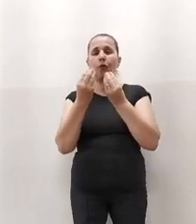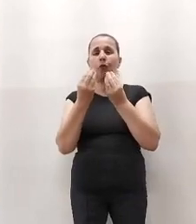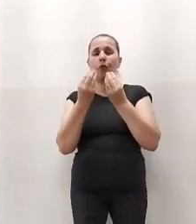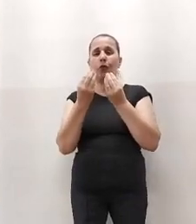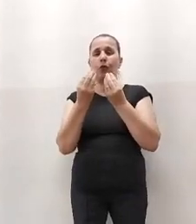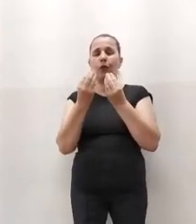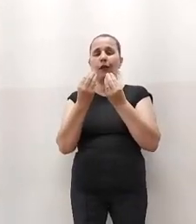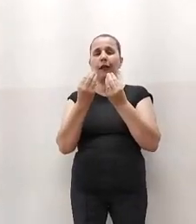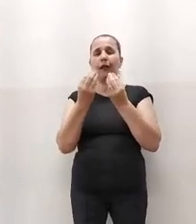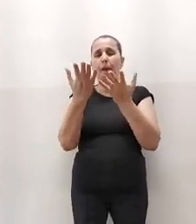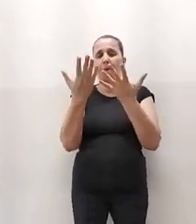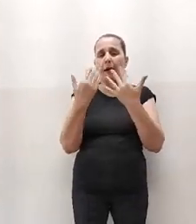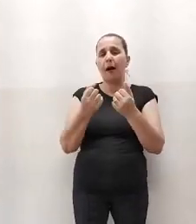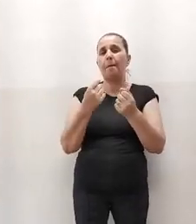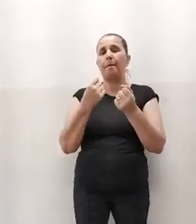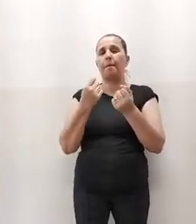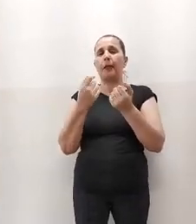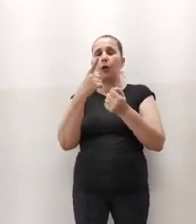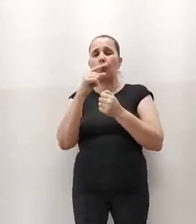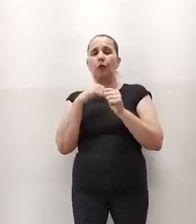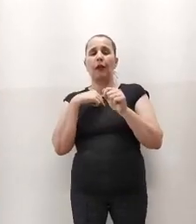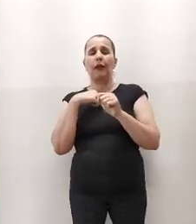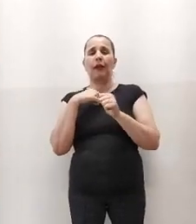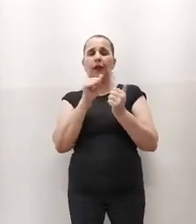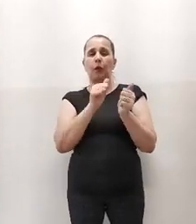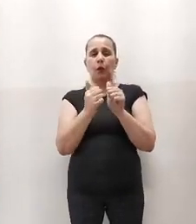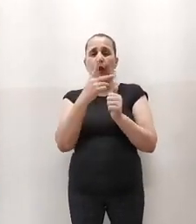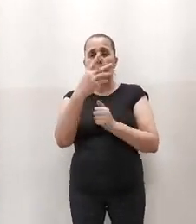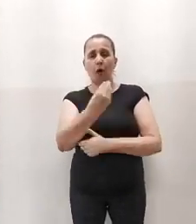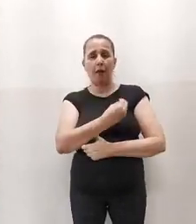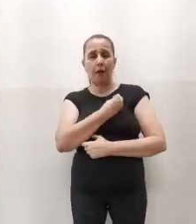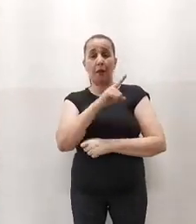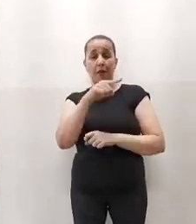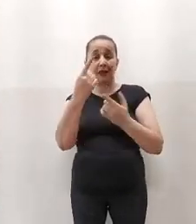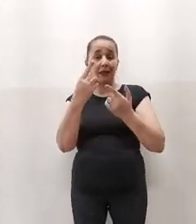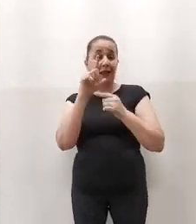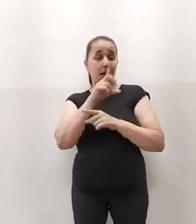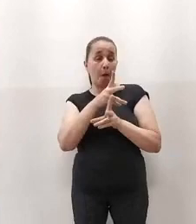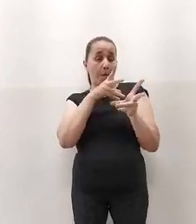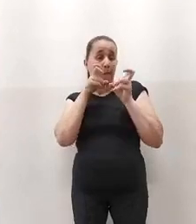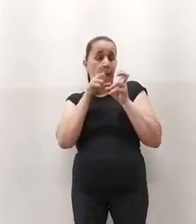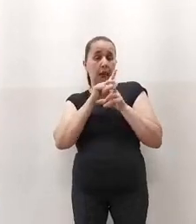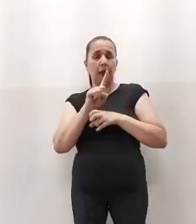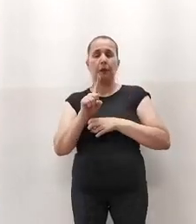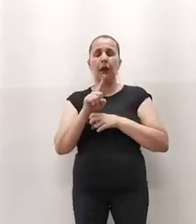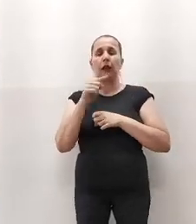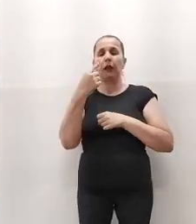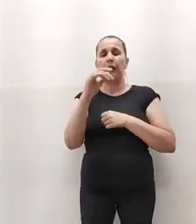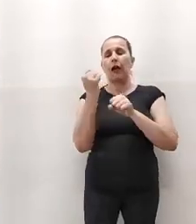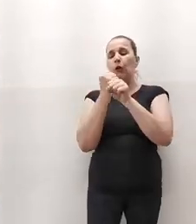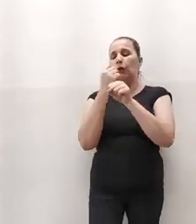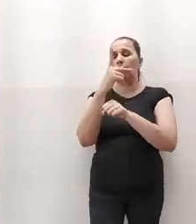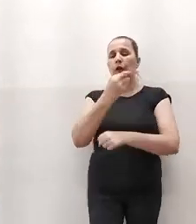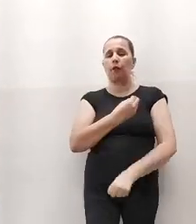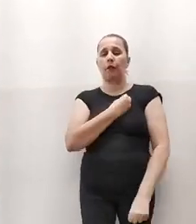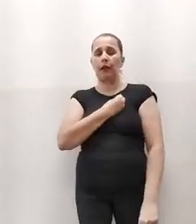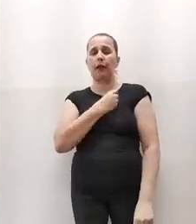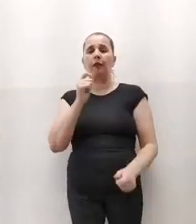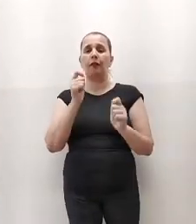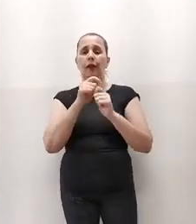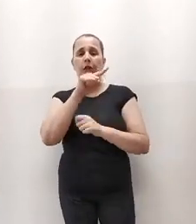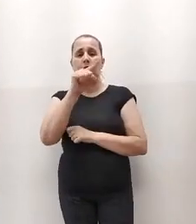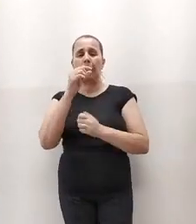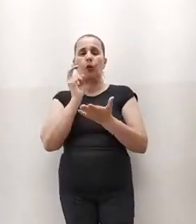adquire bens, como você rege a sua vida. Só que você não está percebendo que a construção da sua vida faz